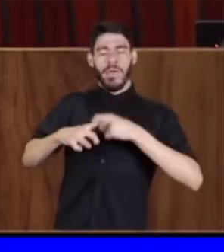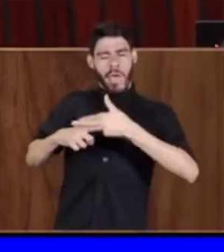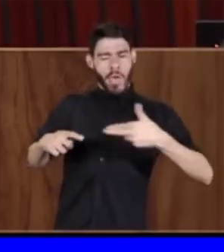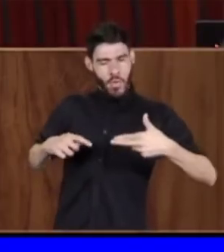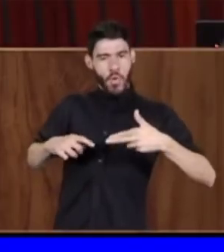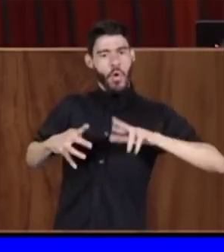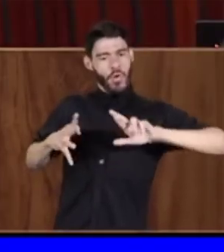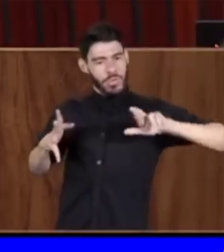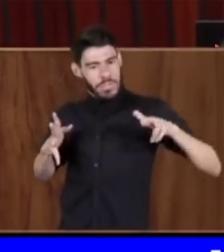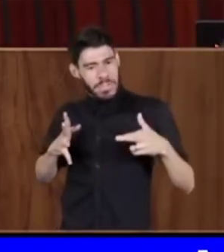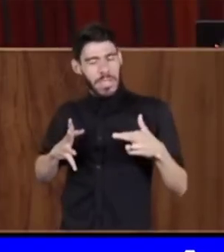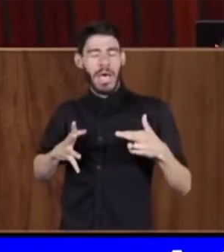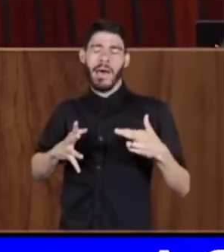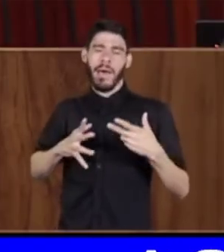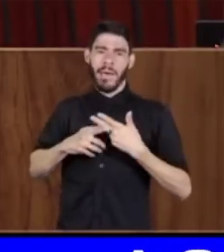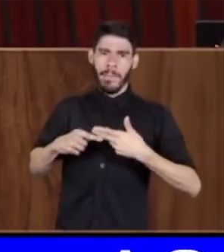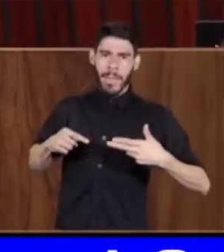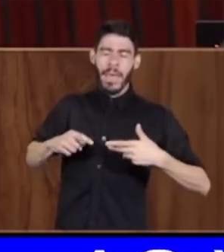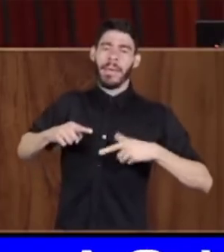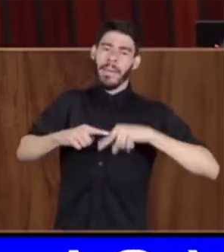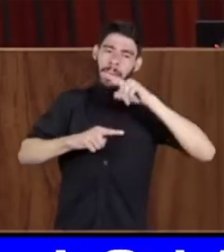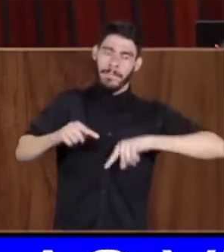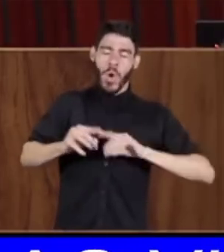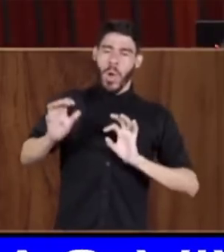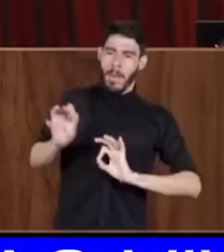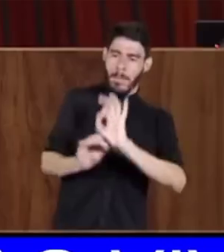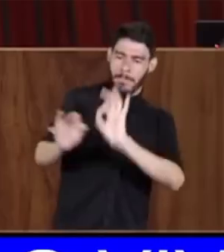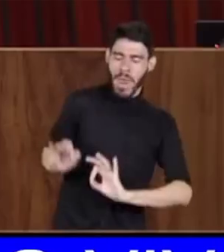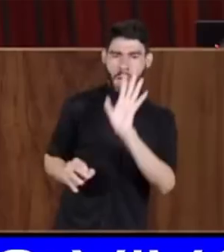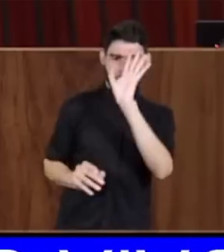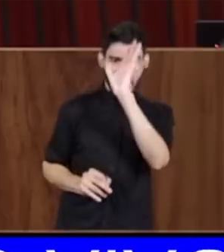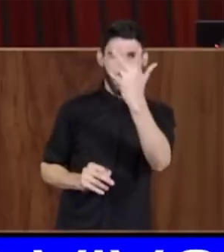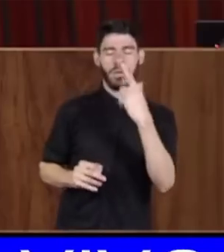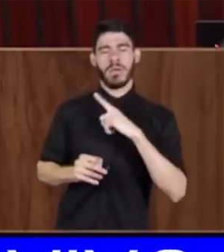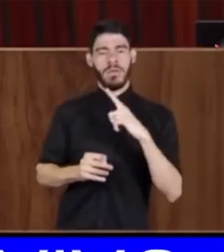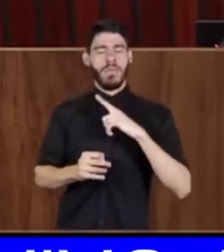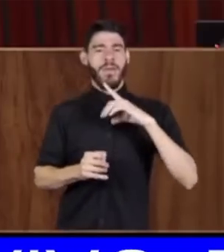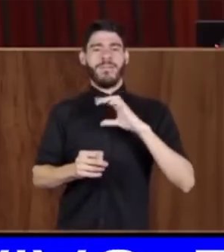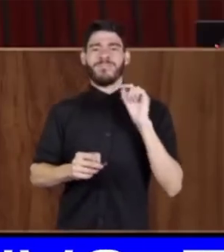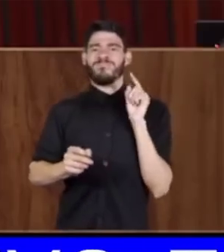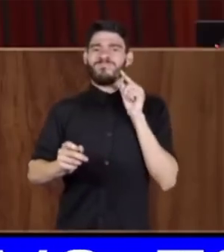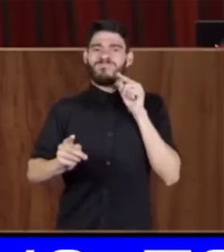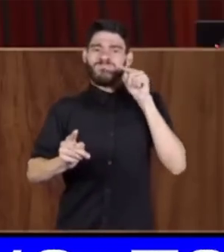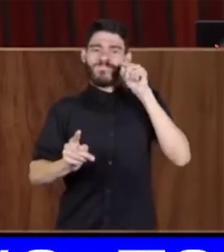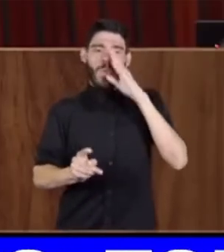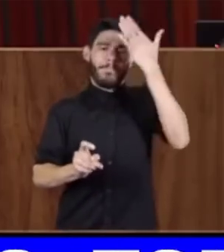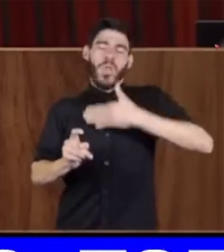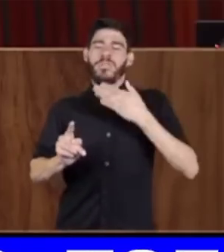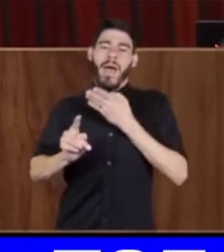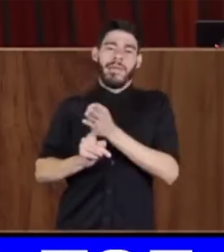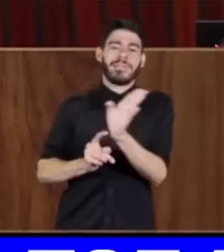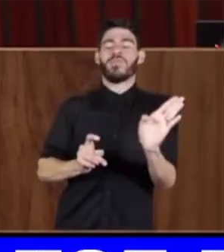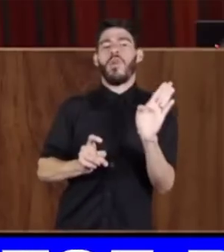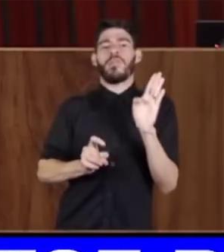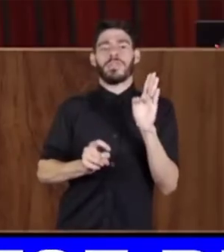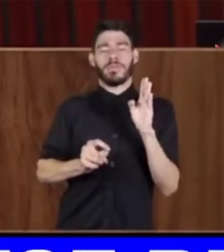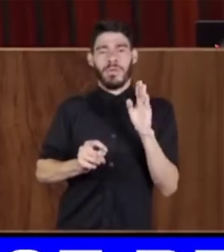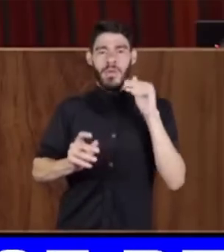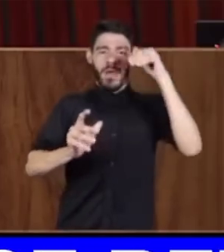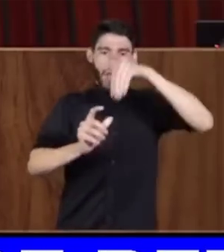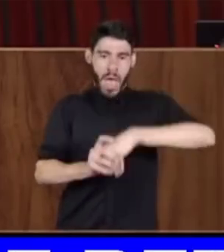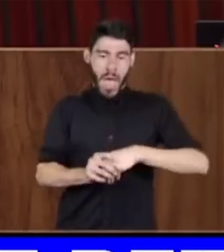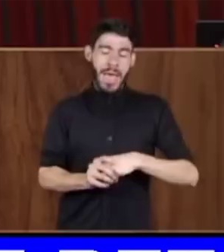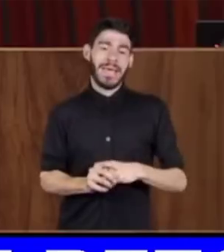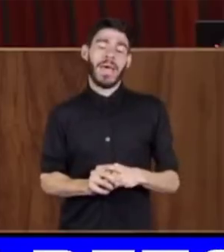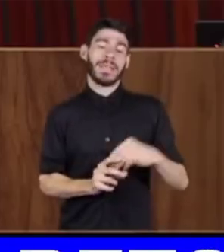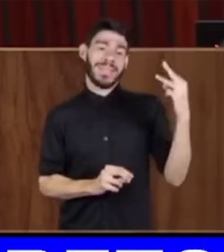e recursos públicos na preparação de evento em que se consumou o desvio de finalidade eleitoreira. E C. Ao ministro